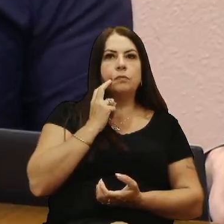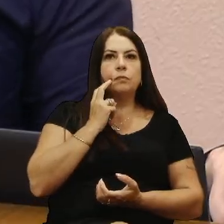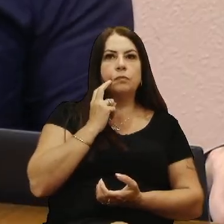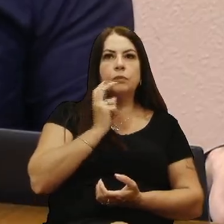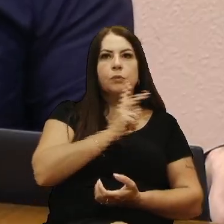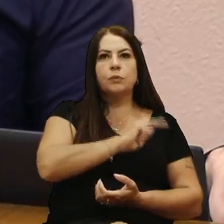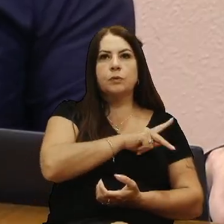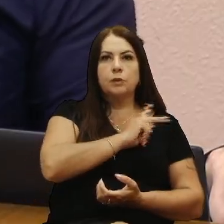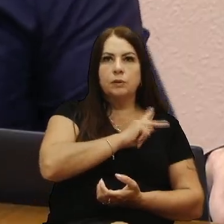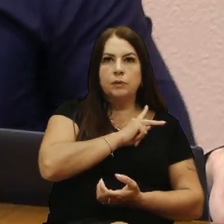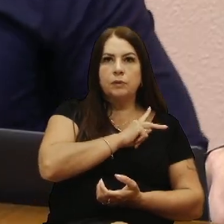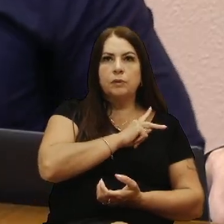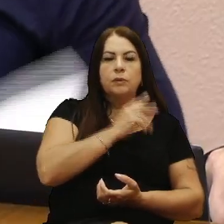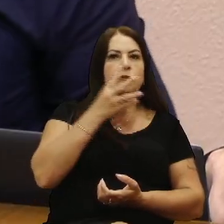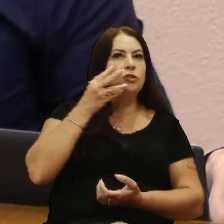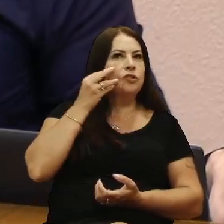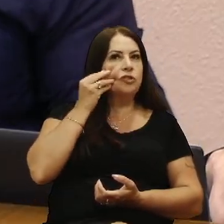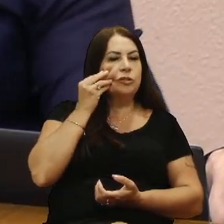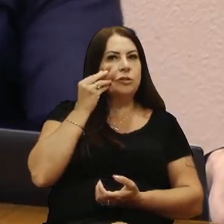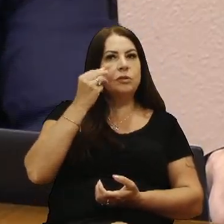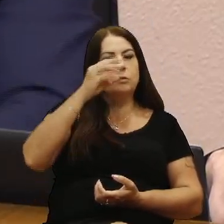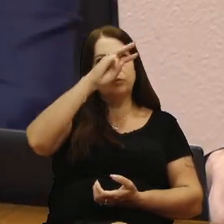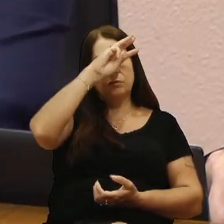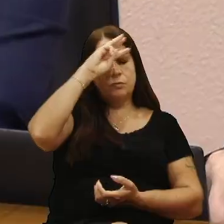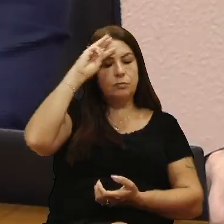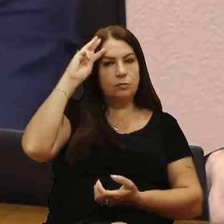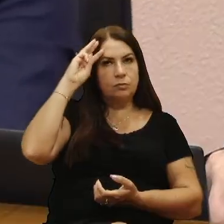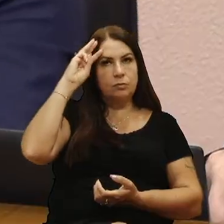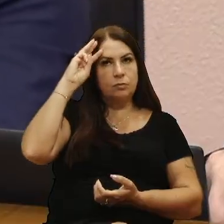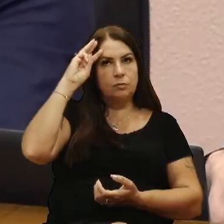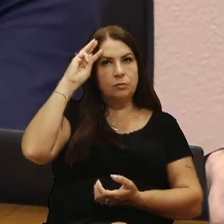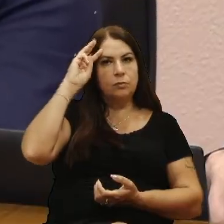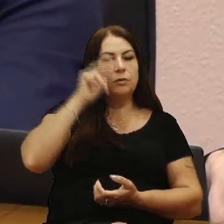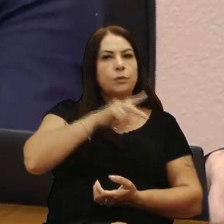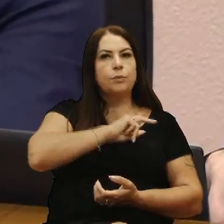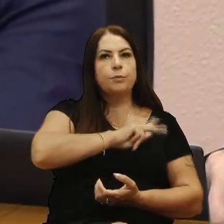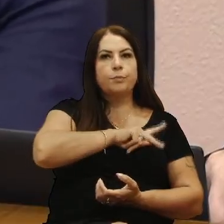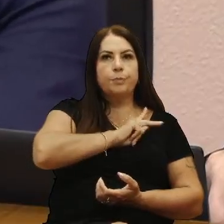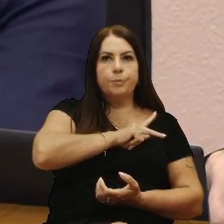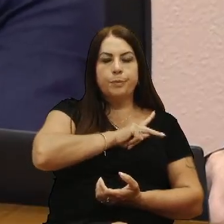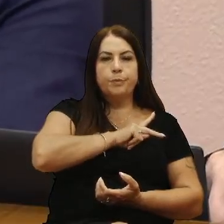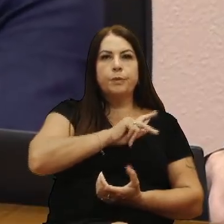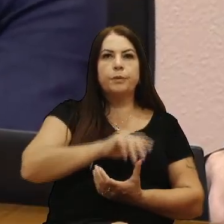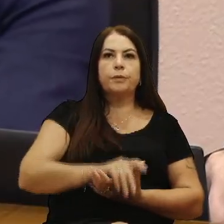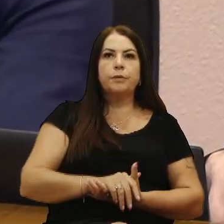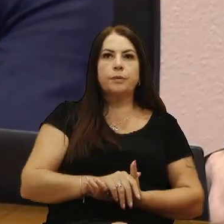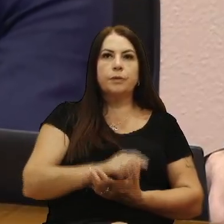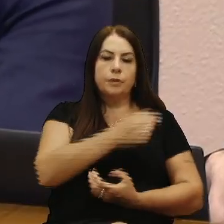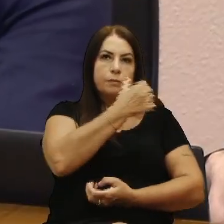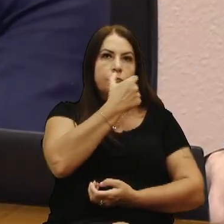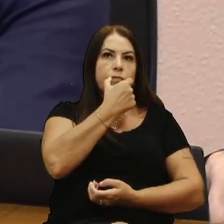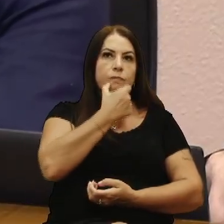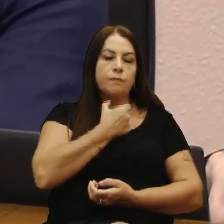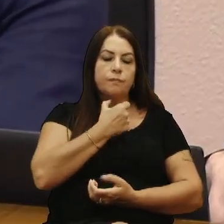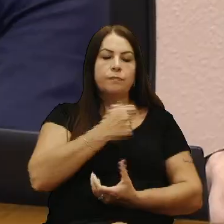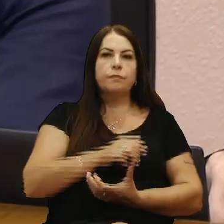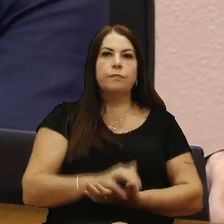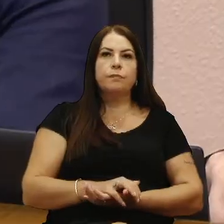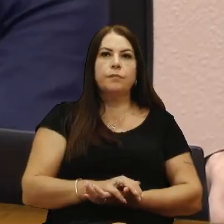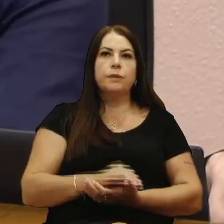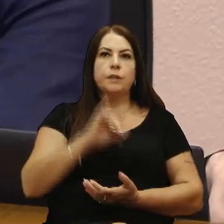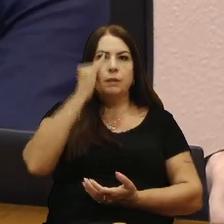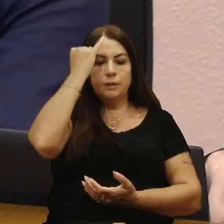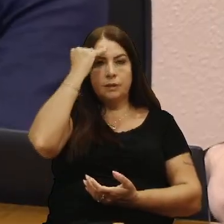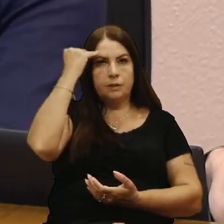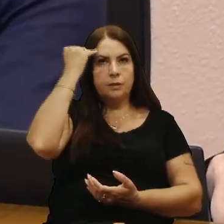Iago Morandi, Jack, Juliano Valim, Pedro Rodrigues, Tenente Cristiano Becker e Zé